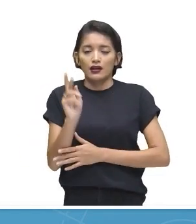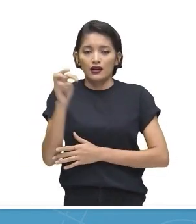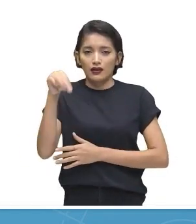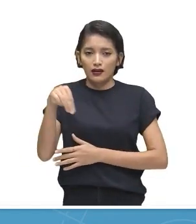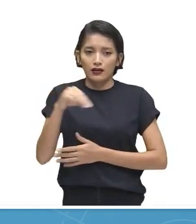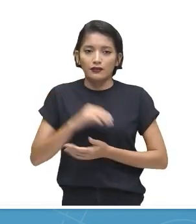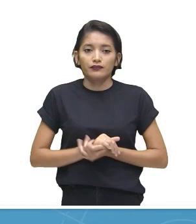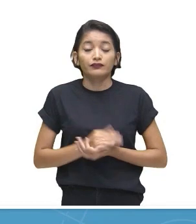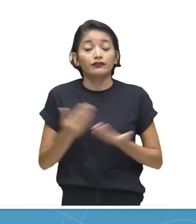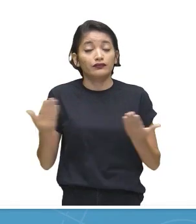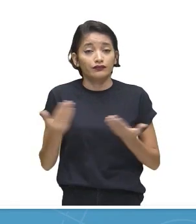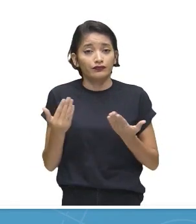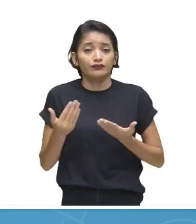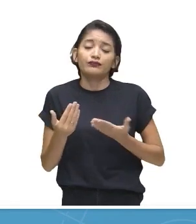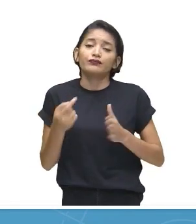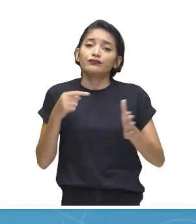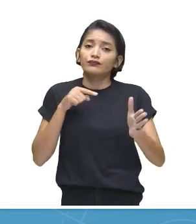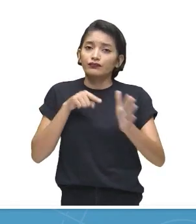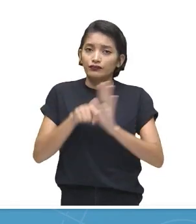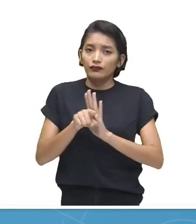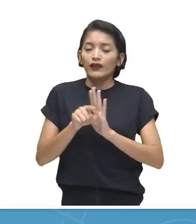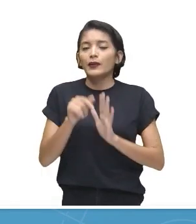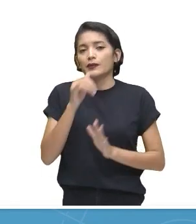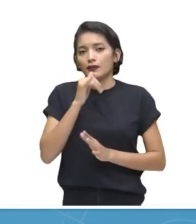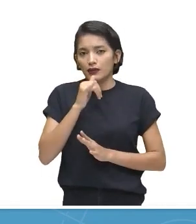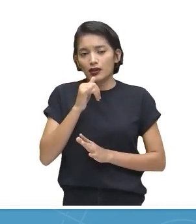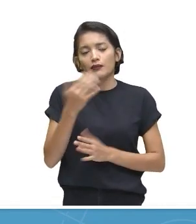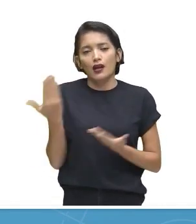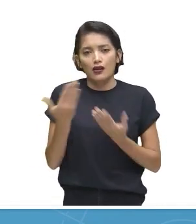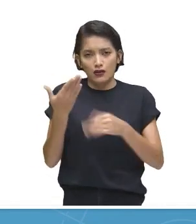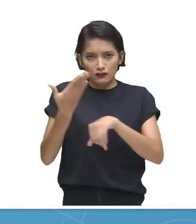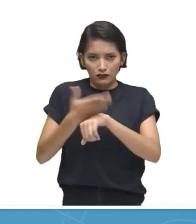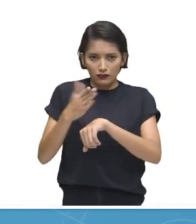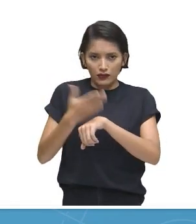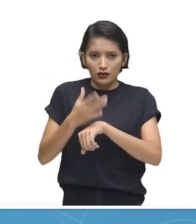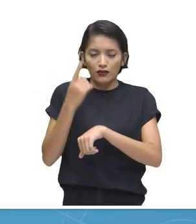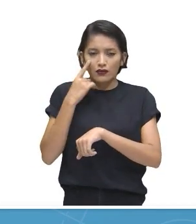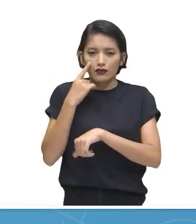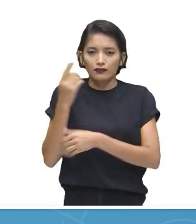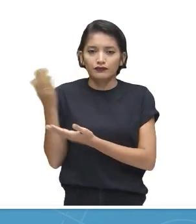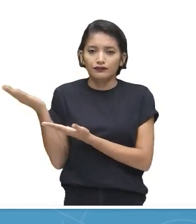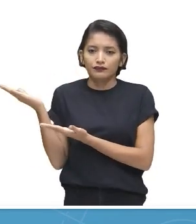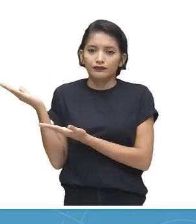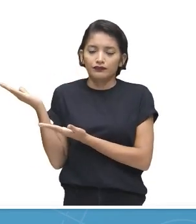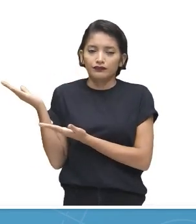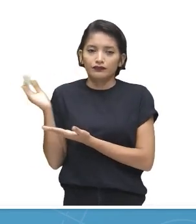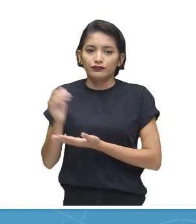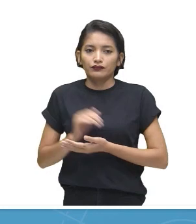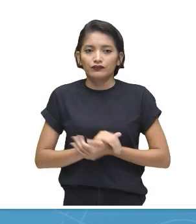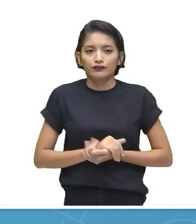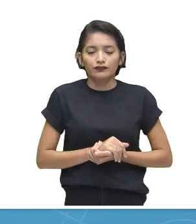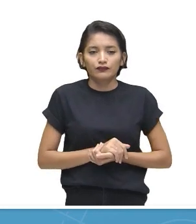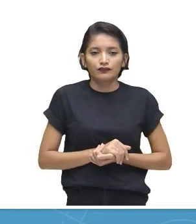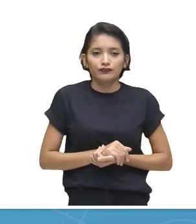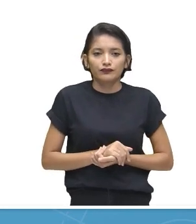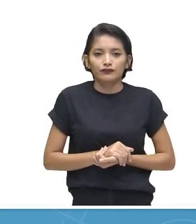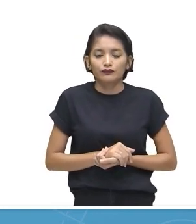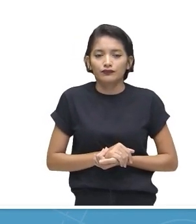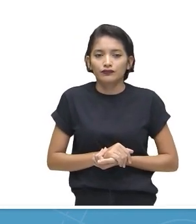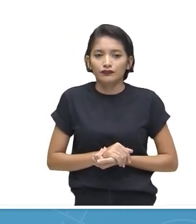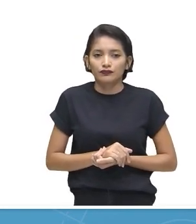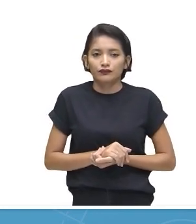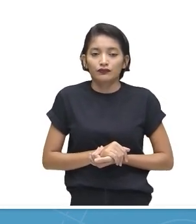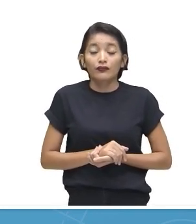ver uma questão ali, um exemplo, né, para a gente praticar um pouquinho. Observa aí a nossa próxima imagem, vamos resolver essa questão.